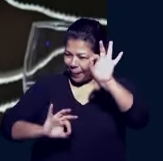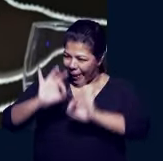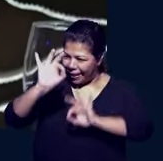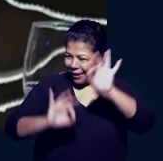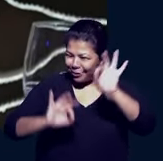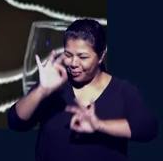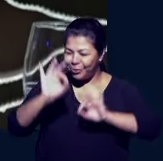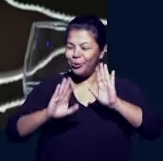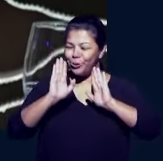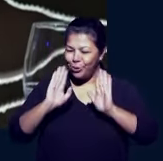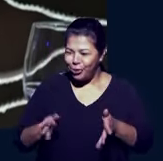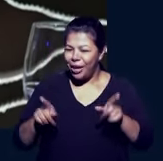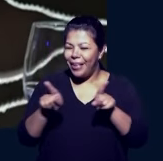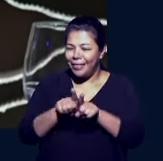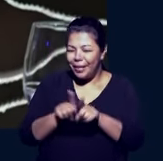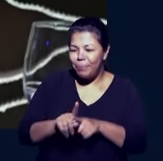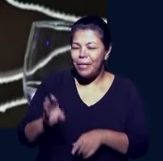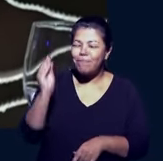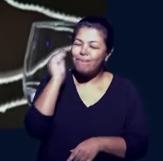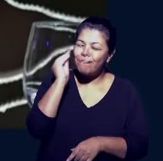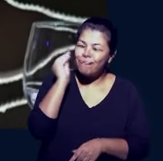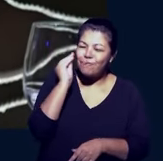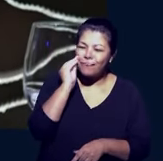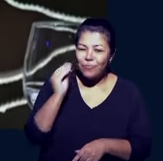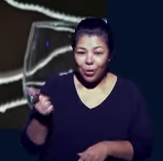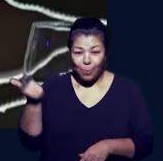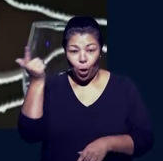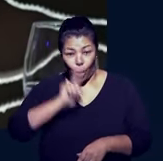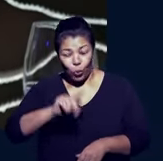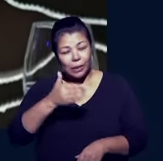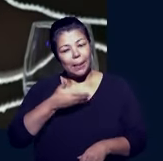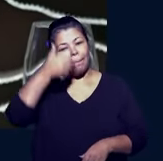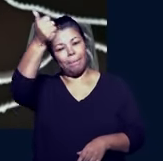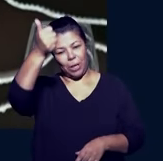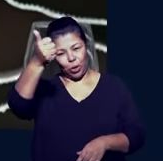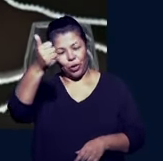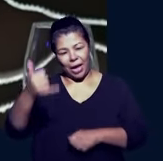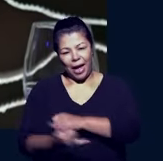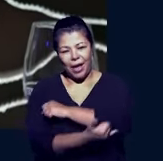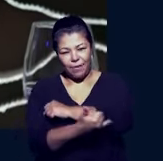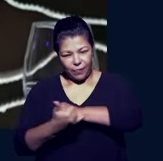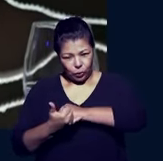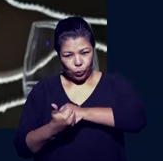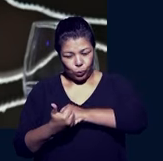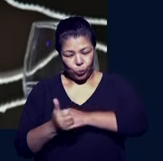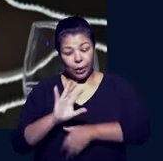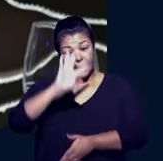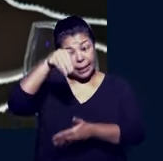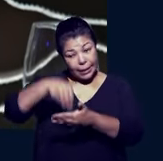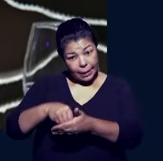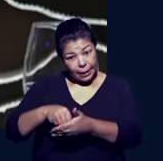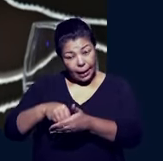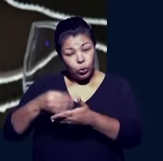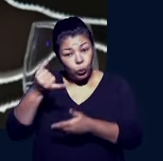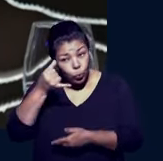caminho de escoamento eh nós precisamos melhorar muito a nossa infraestrutura ainda dentro da fazenda e fora da